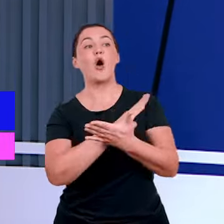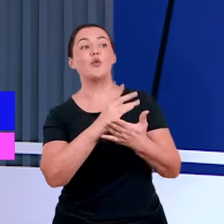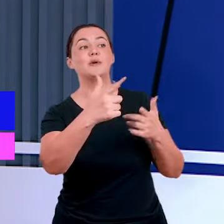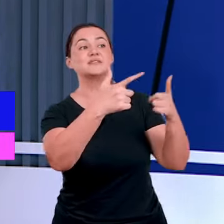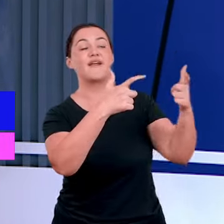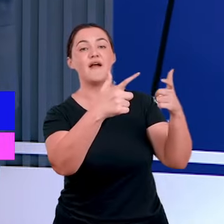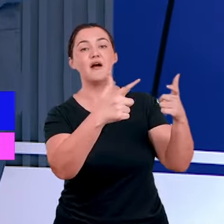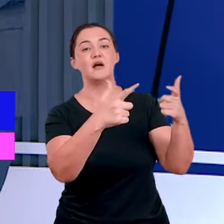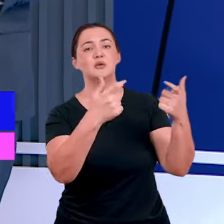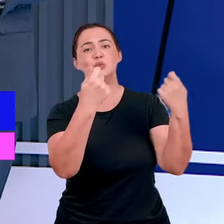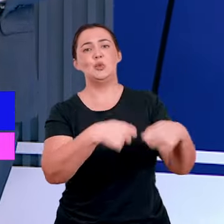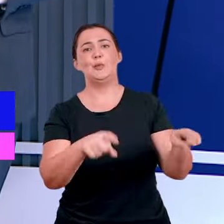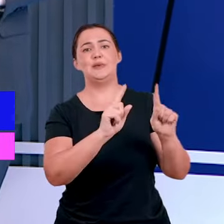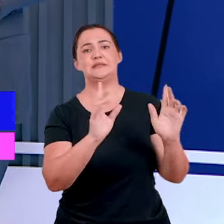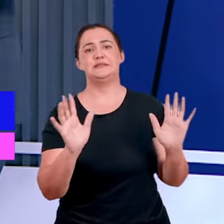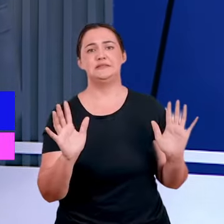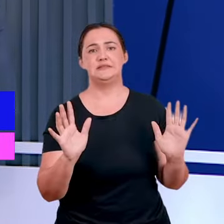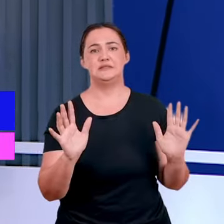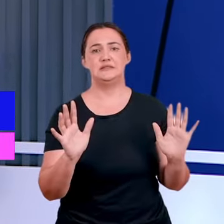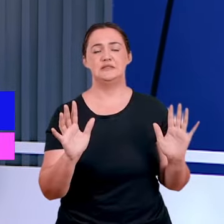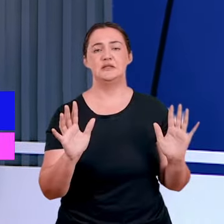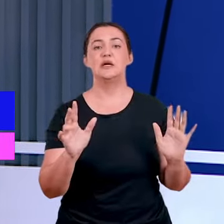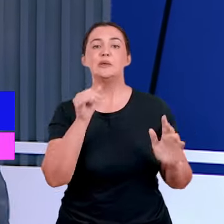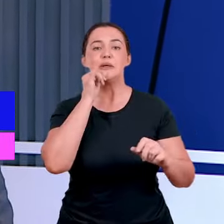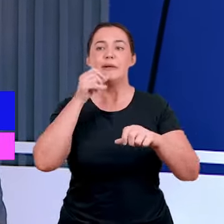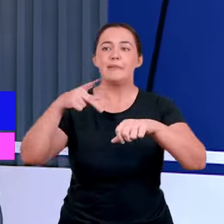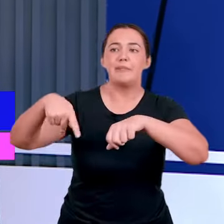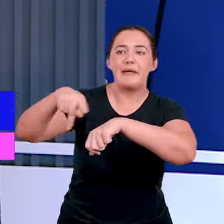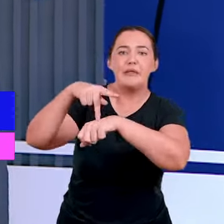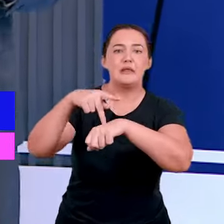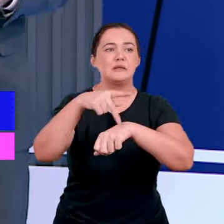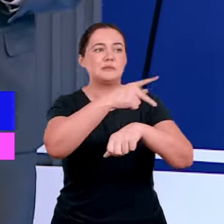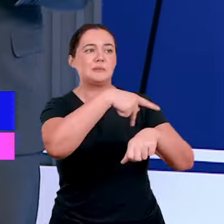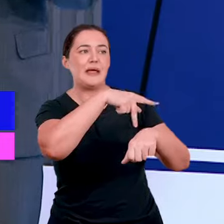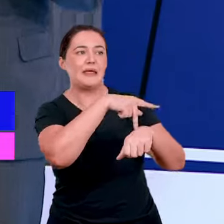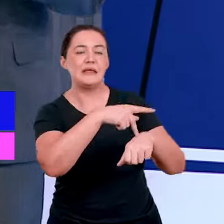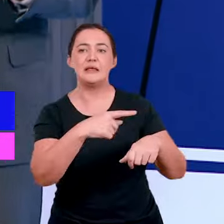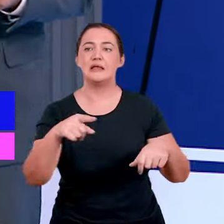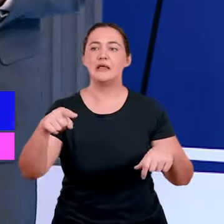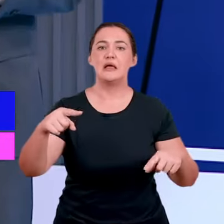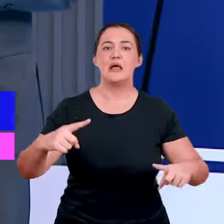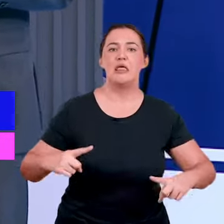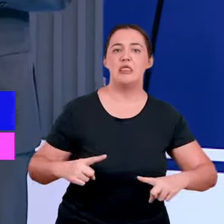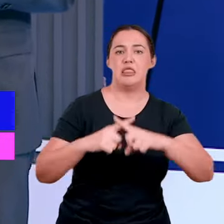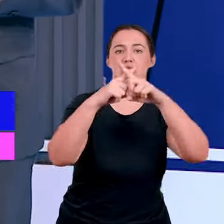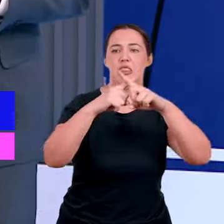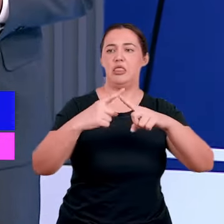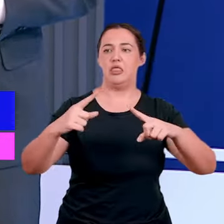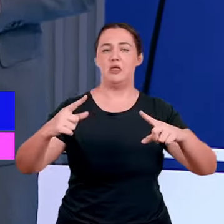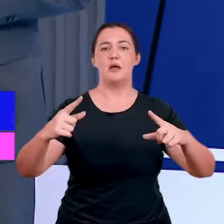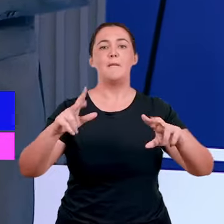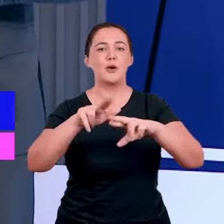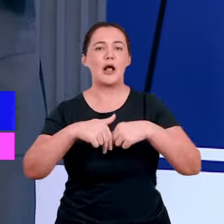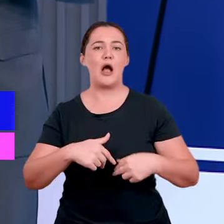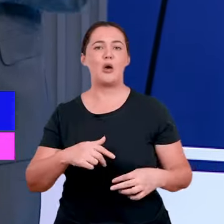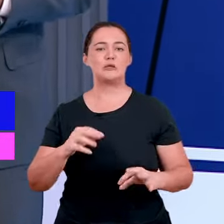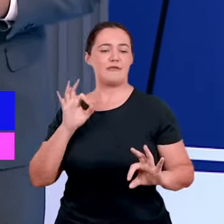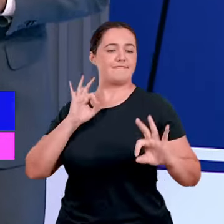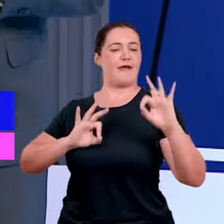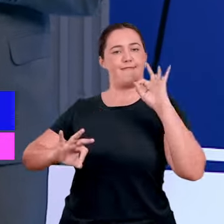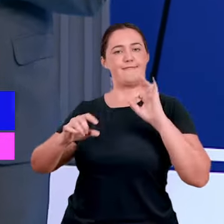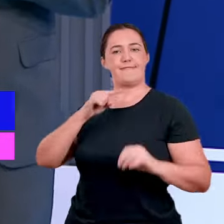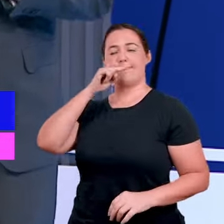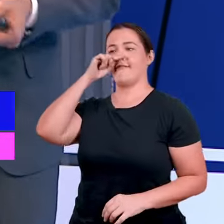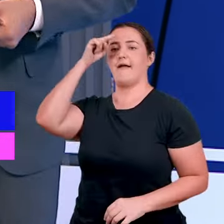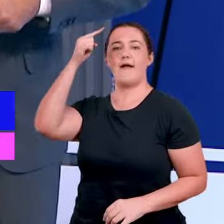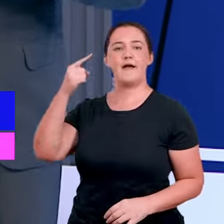que não precisam existir. Há guerras que o ser humano inicia por vaidade, por cobiça, por